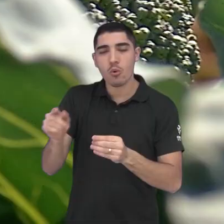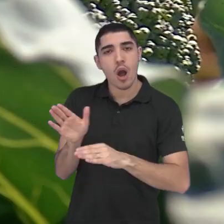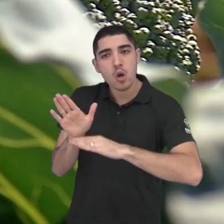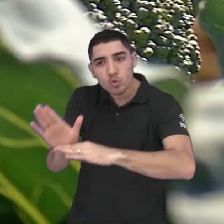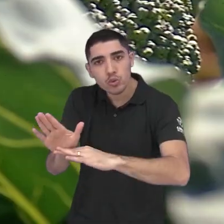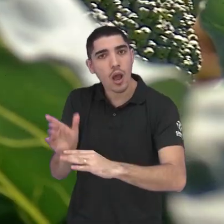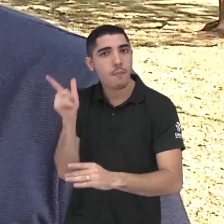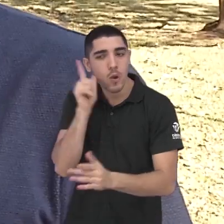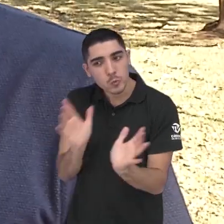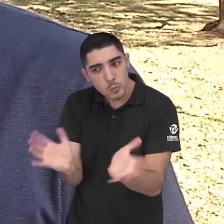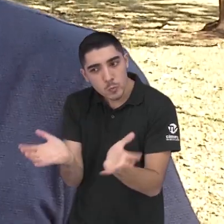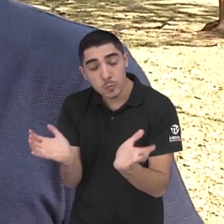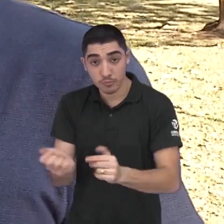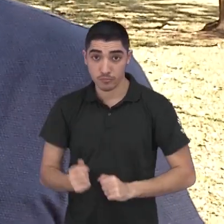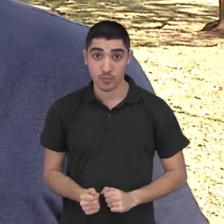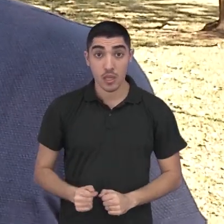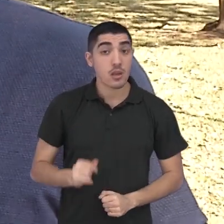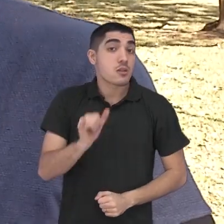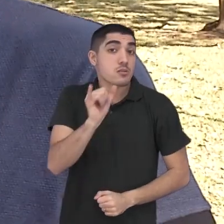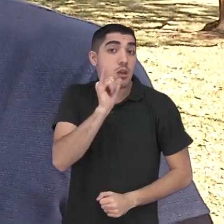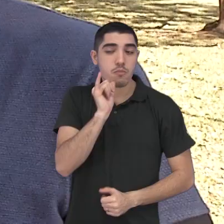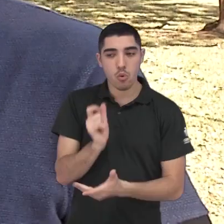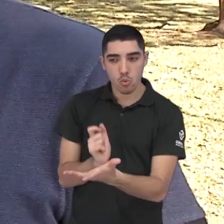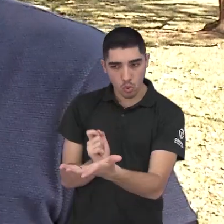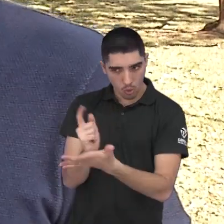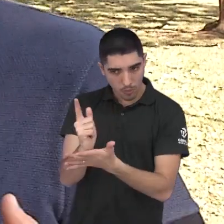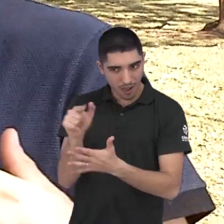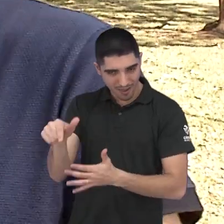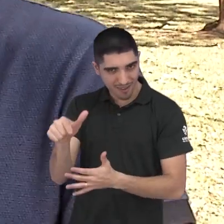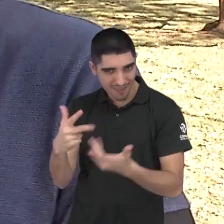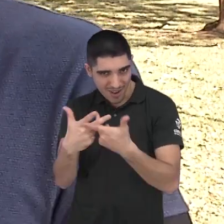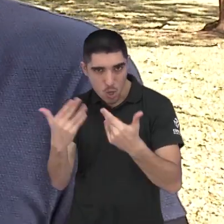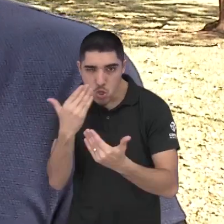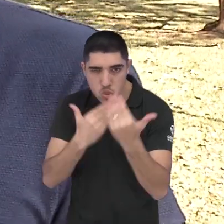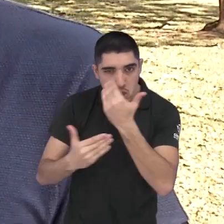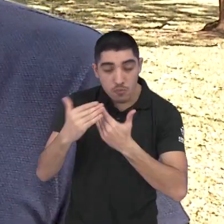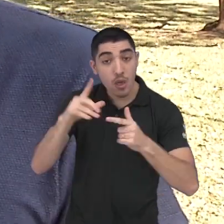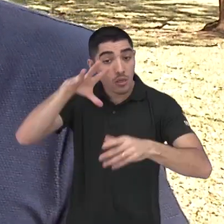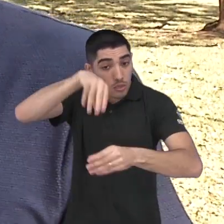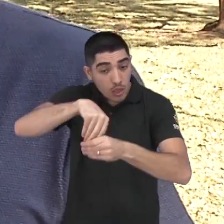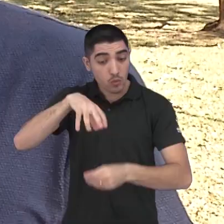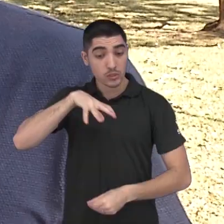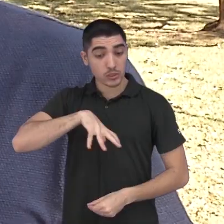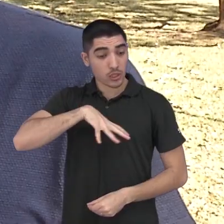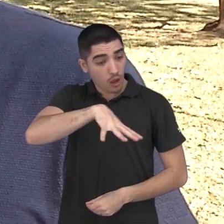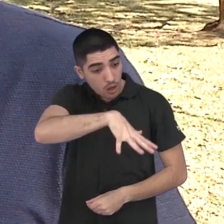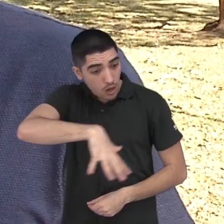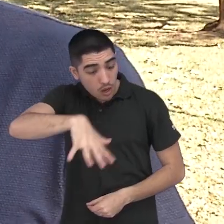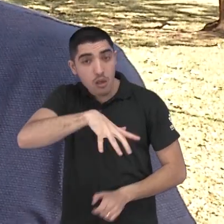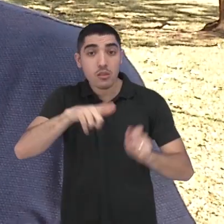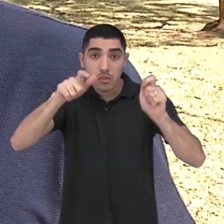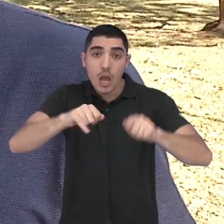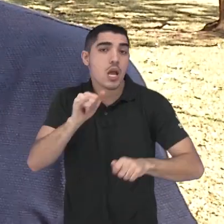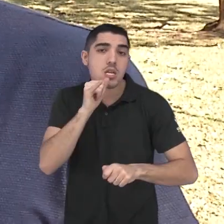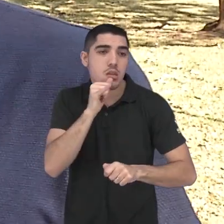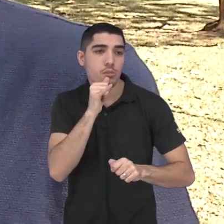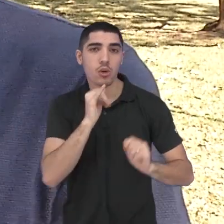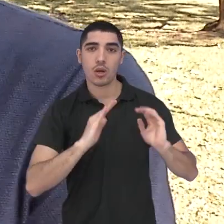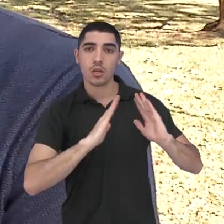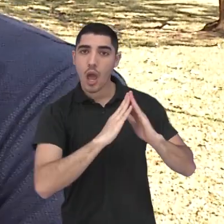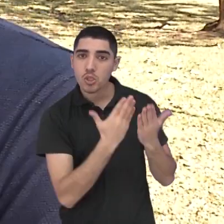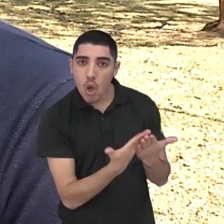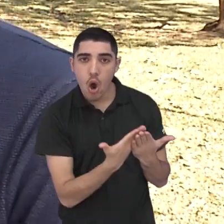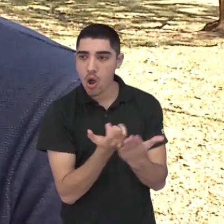de abastecimento seria esse fomento a compra dos alimentos produzidos por esses espaços em áreas urbanas para